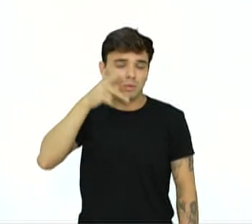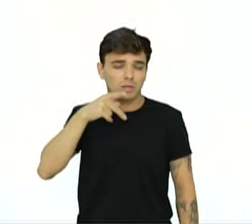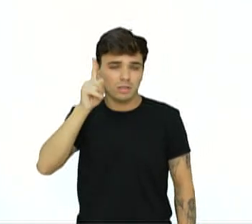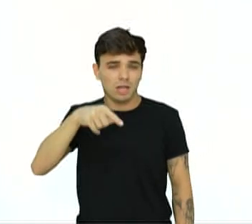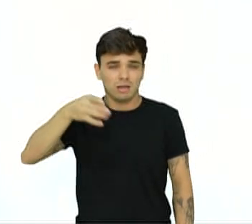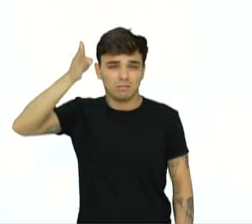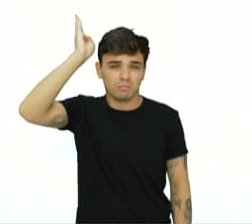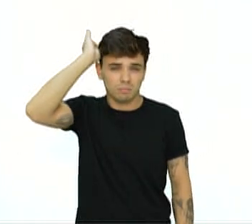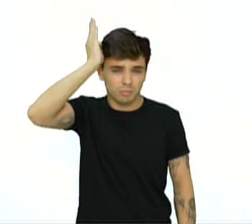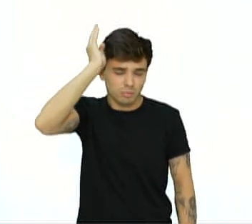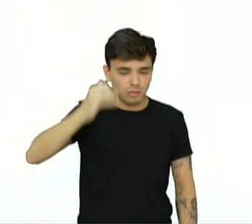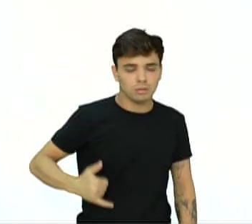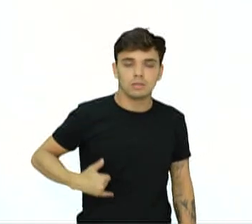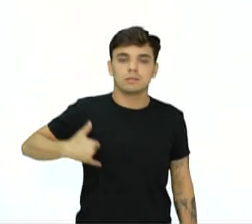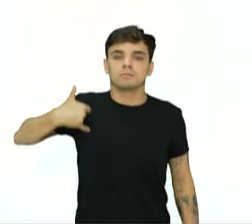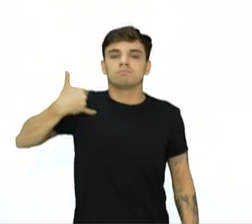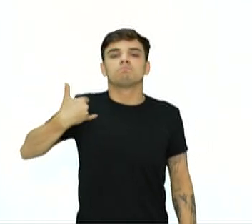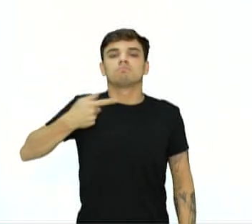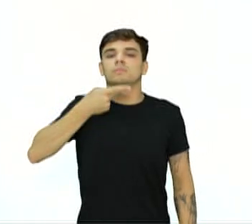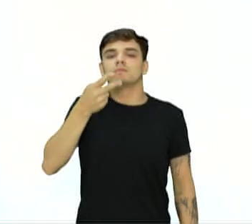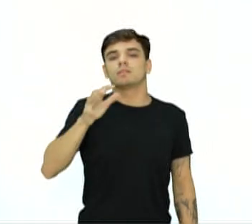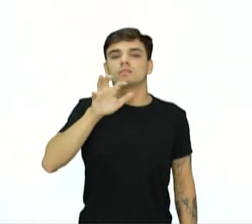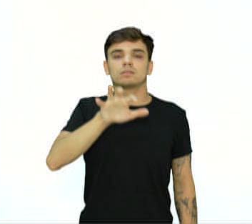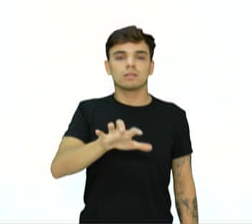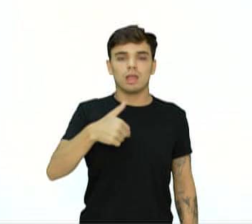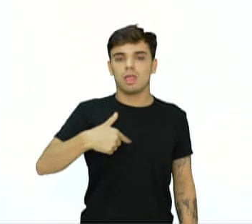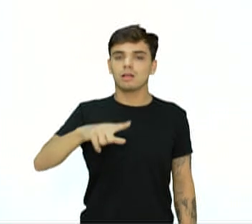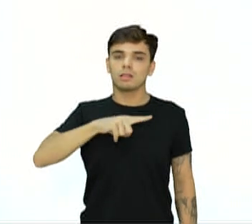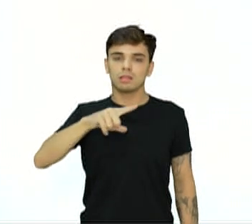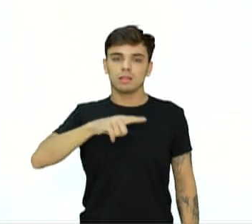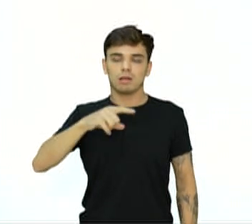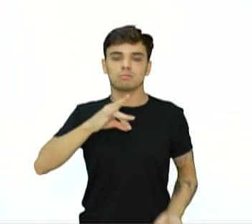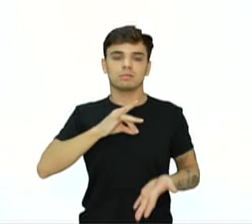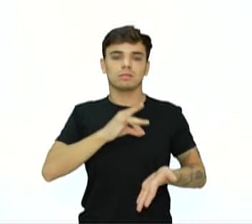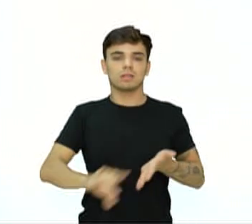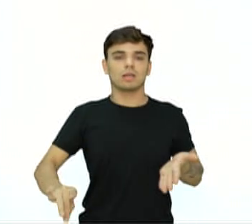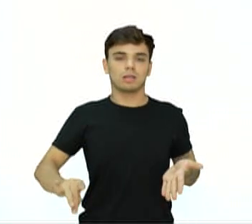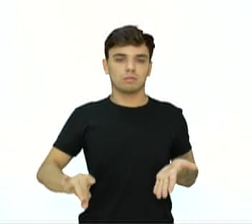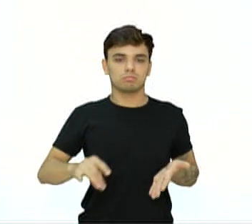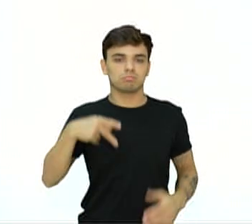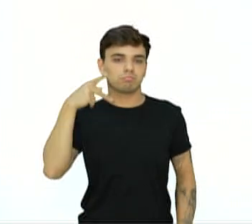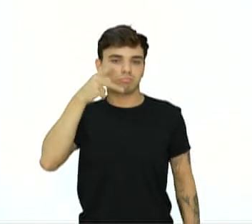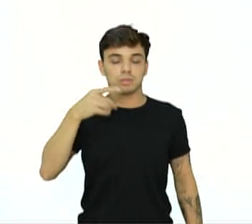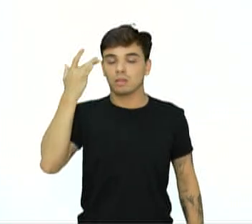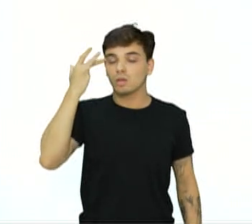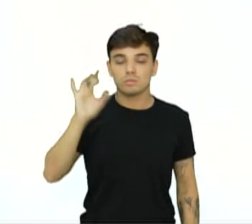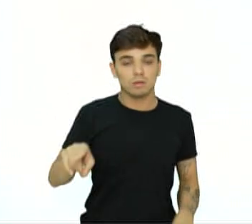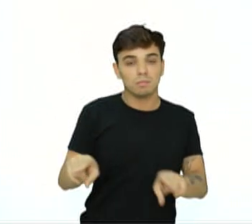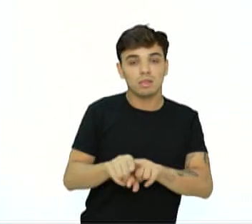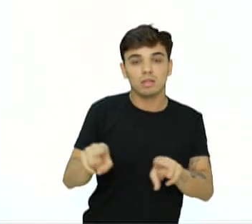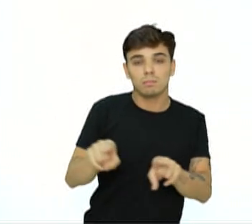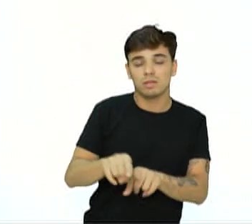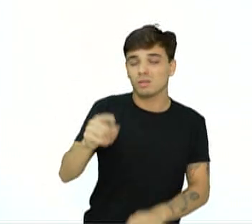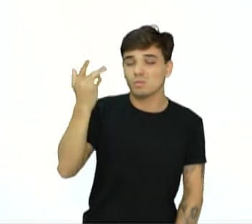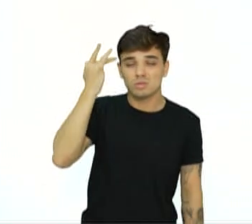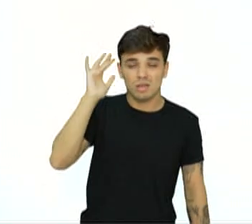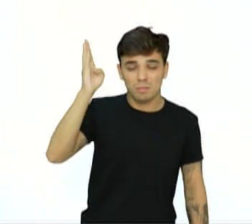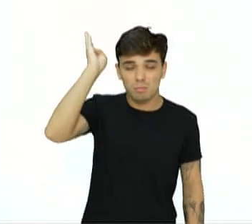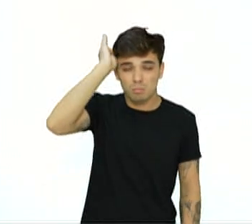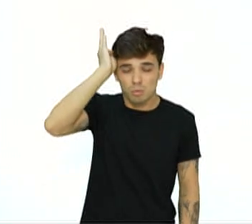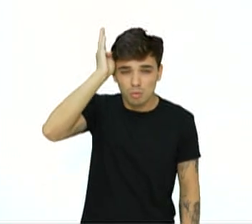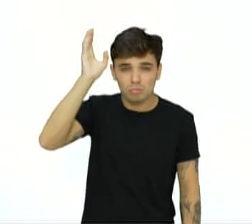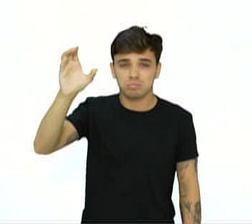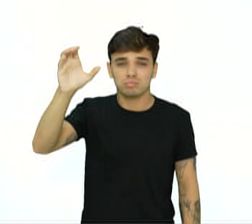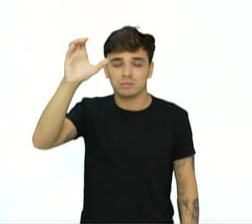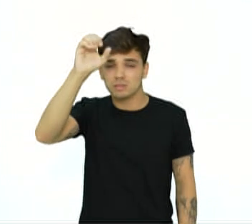se orgulha e estufa o peito dizendo que odeia a política. Não sabe o imbecil que da sua